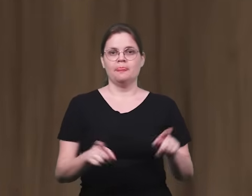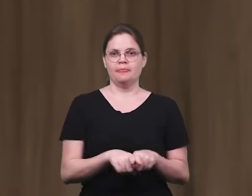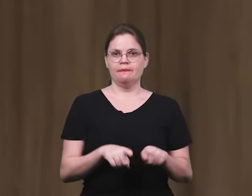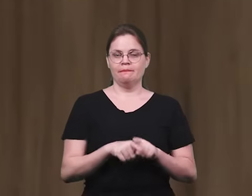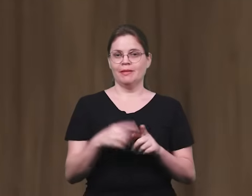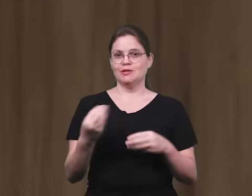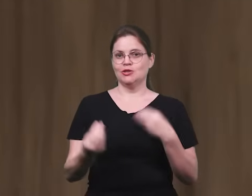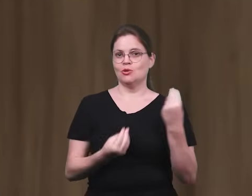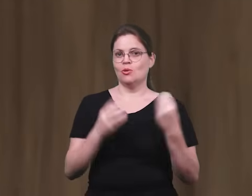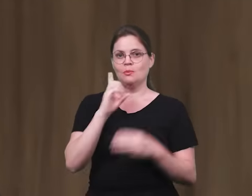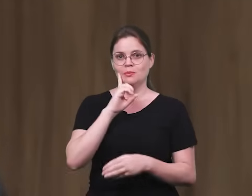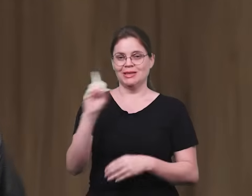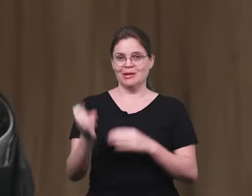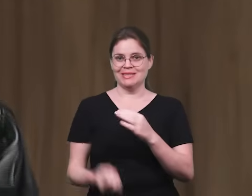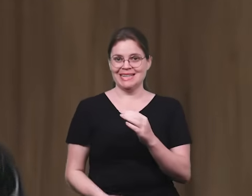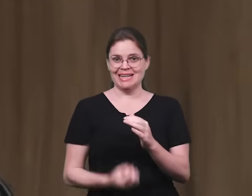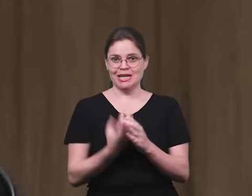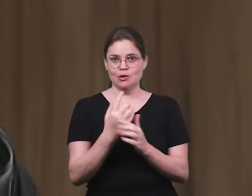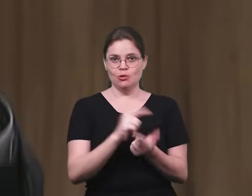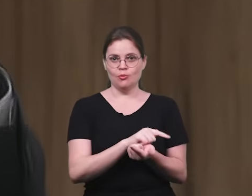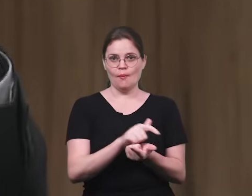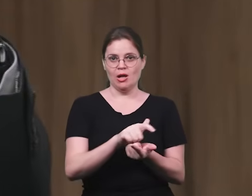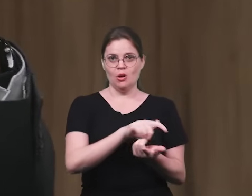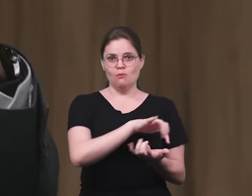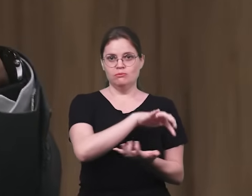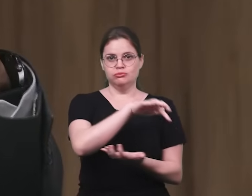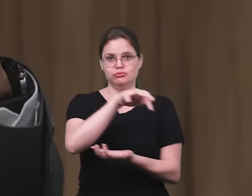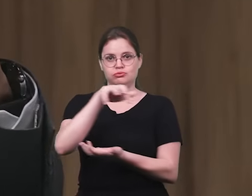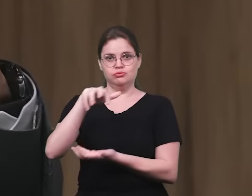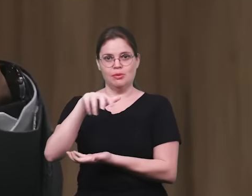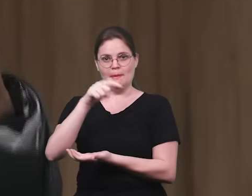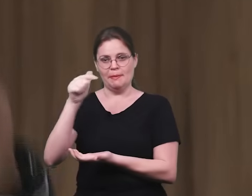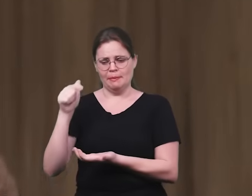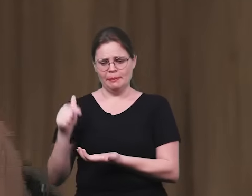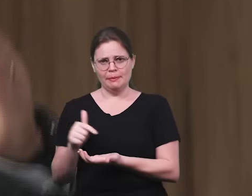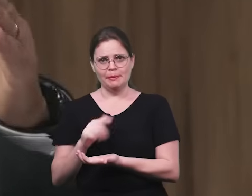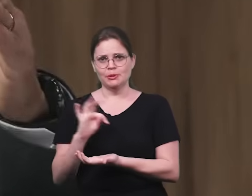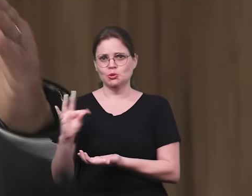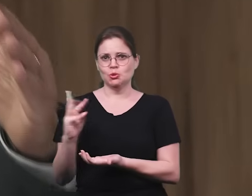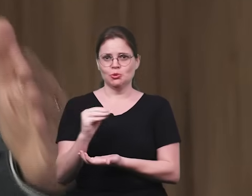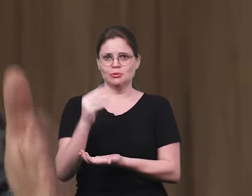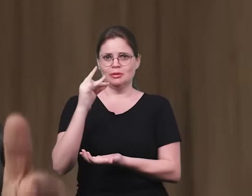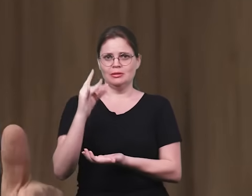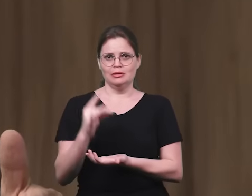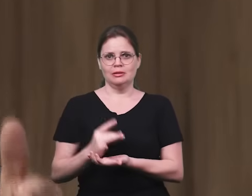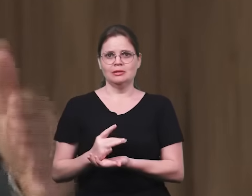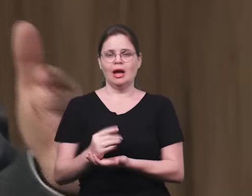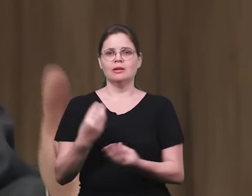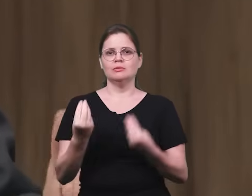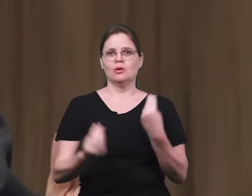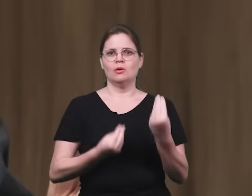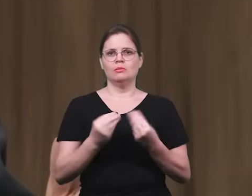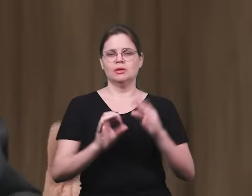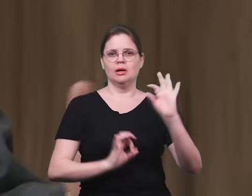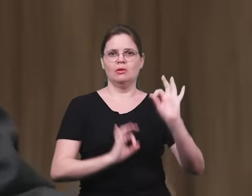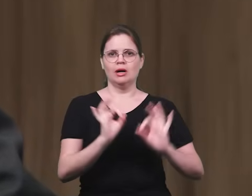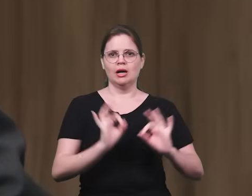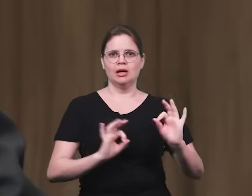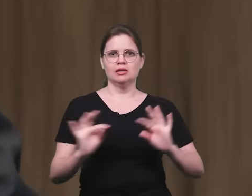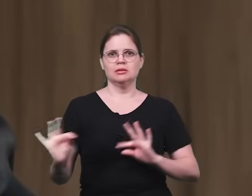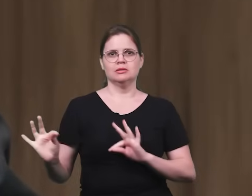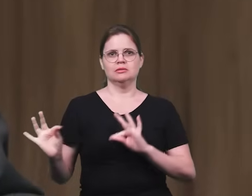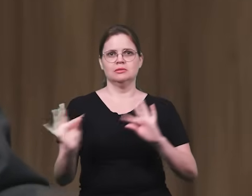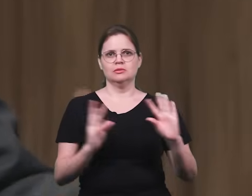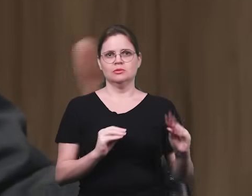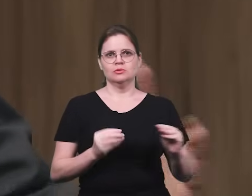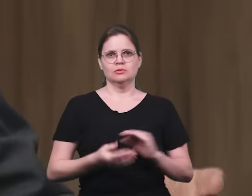de Deus da forma como ela está escrita de modo organizado, sequencial,